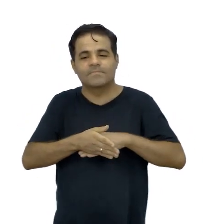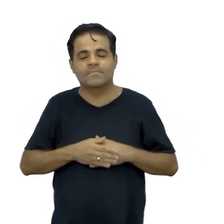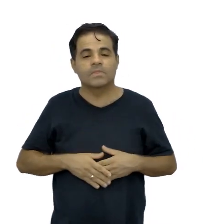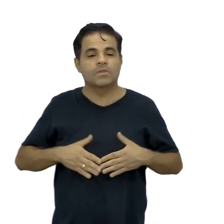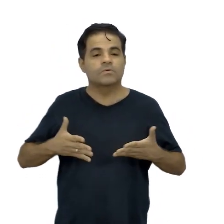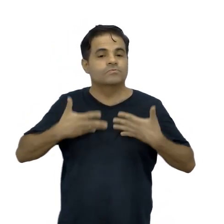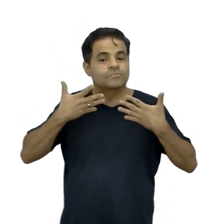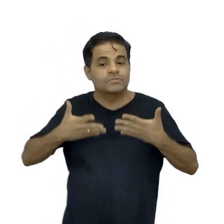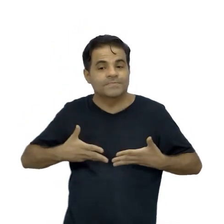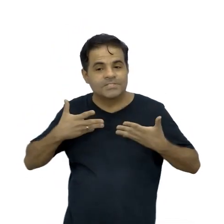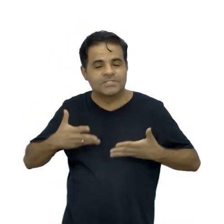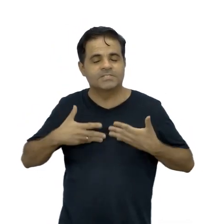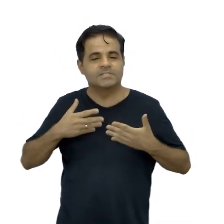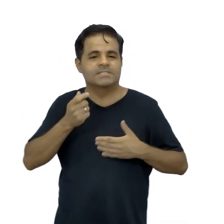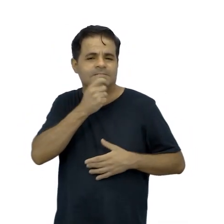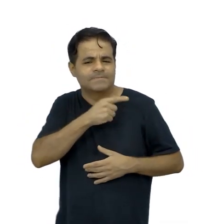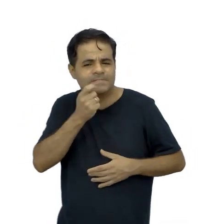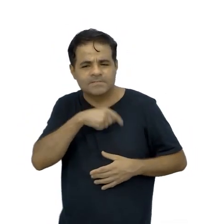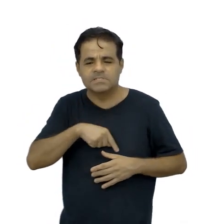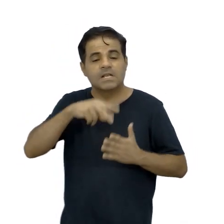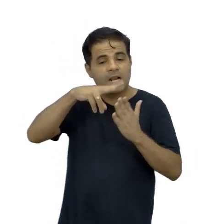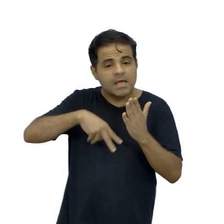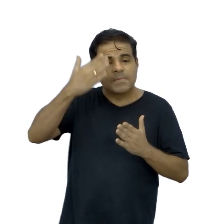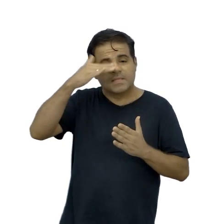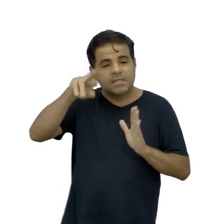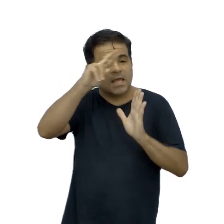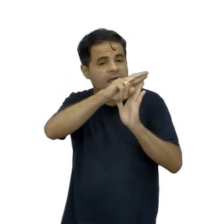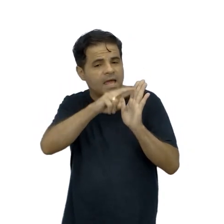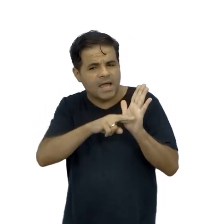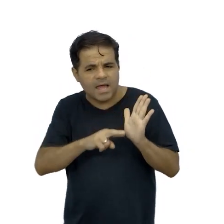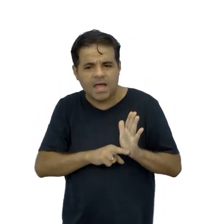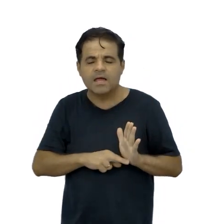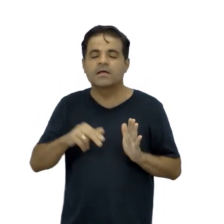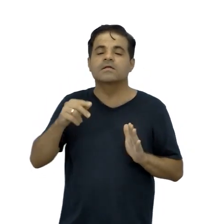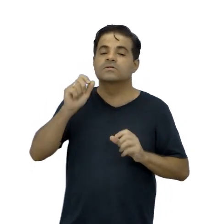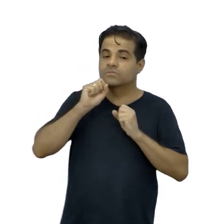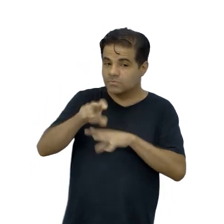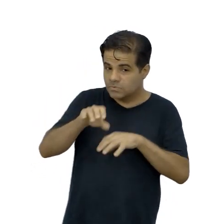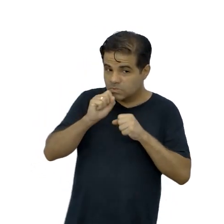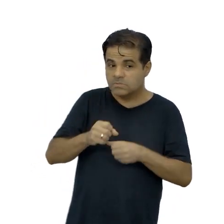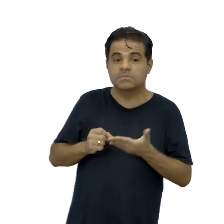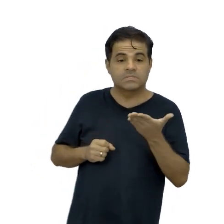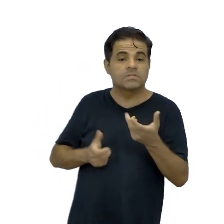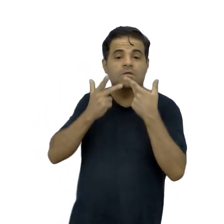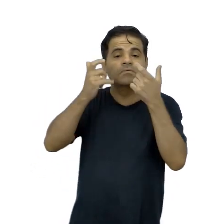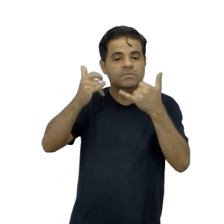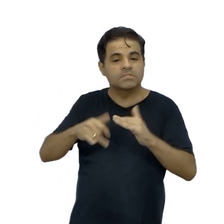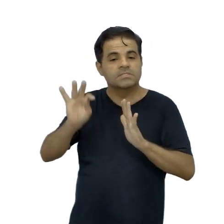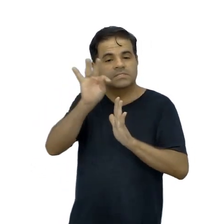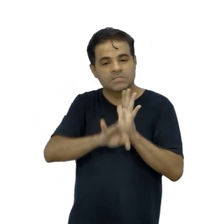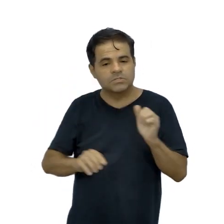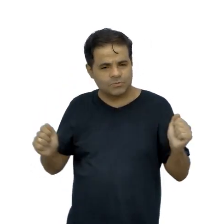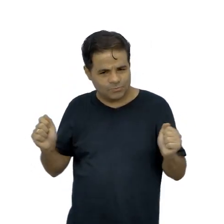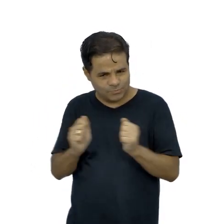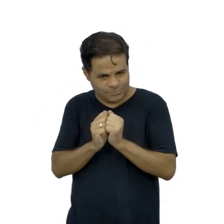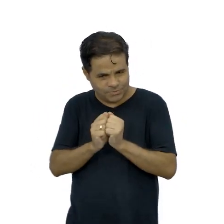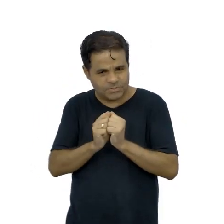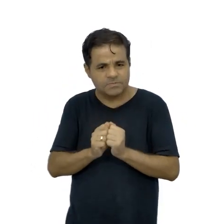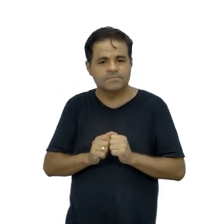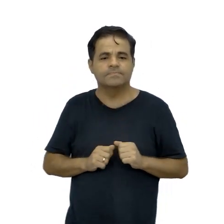do divertir-se, né? Ler para compreender regras e instruções, e aqui nós estamos falando dos textos injuntivos,